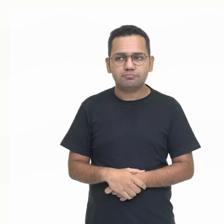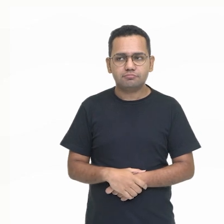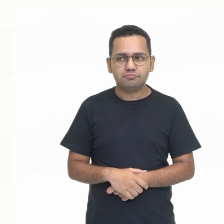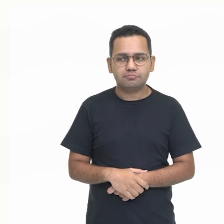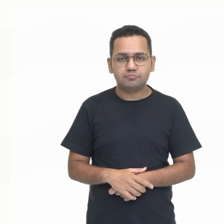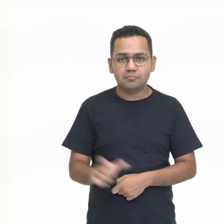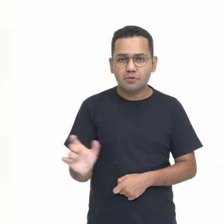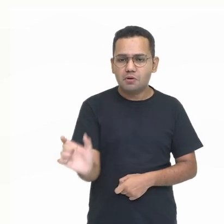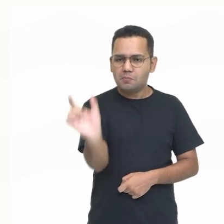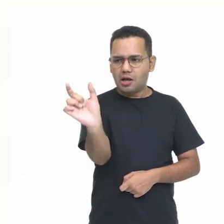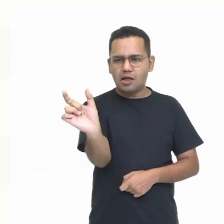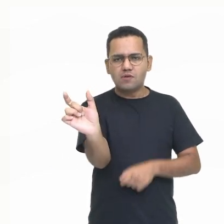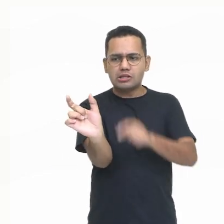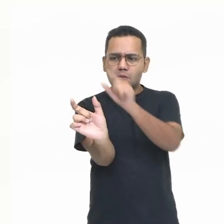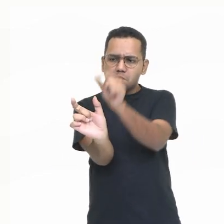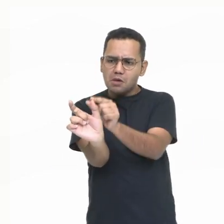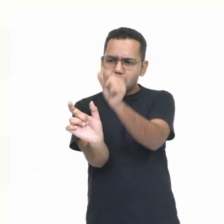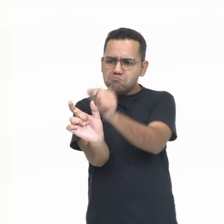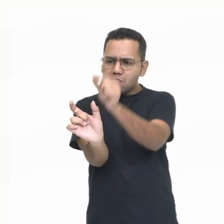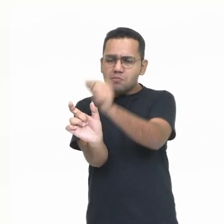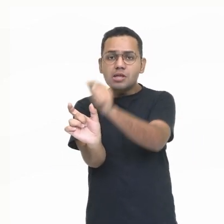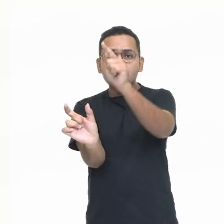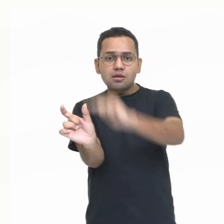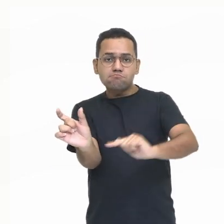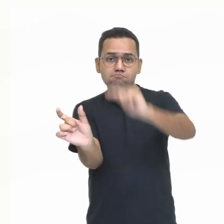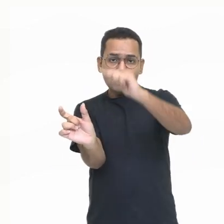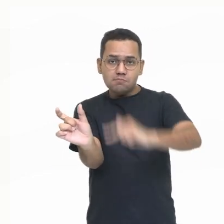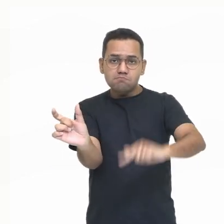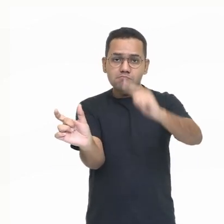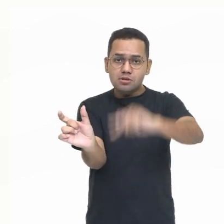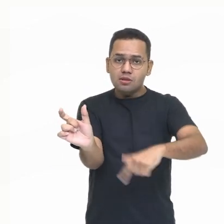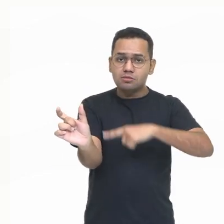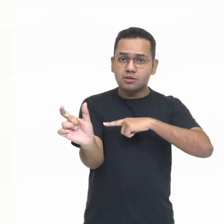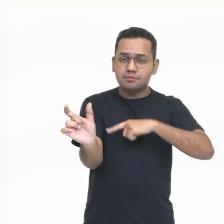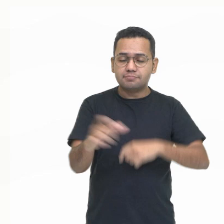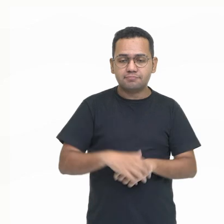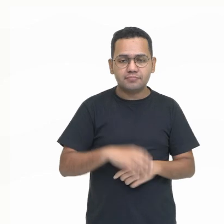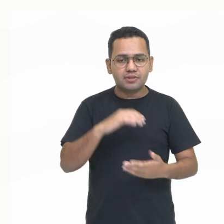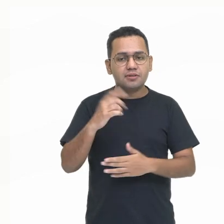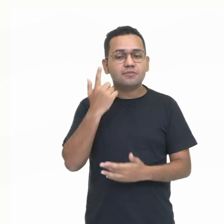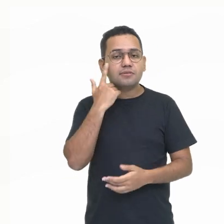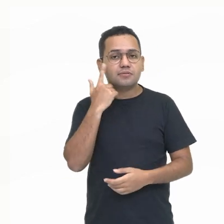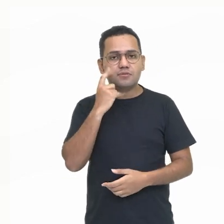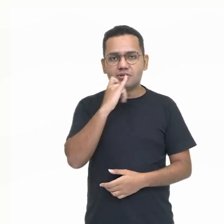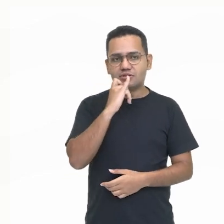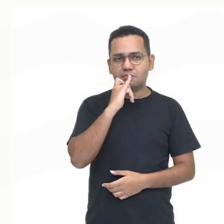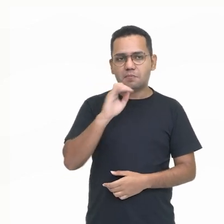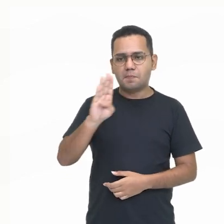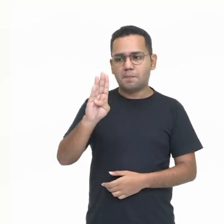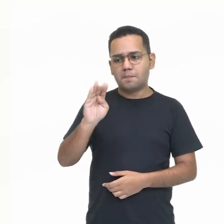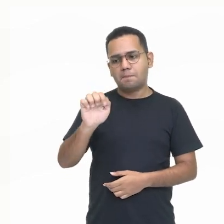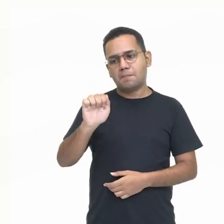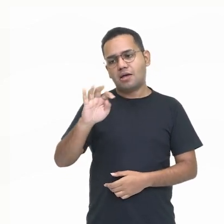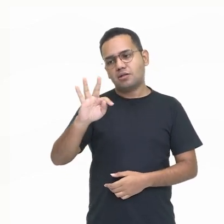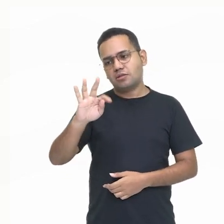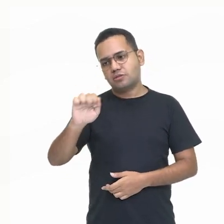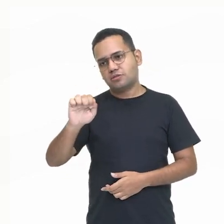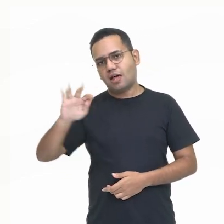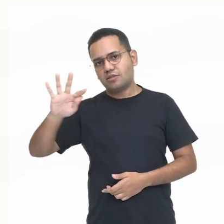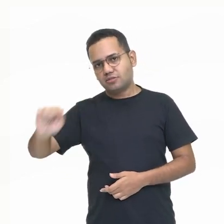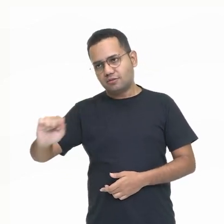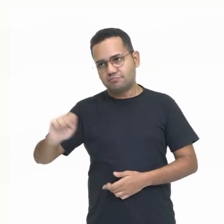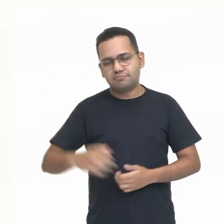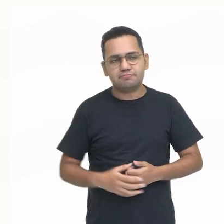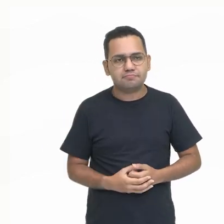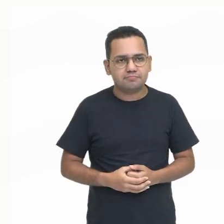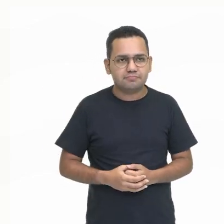e ela tem uma repetição. Né? Então, olha só, antes da gente fazer aí o da batata, que a da batata tem letras repetidas,